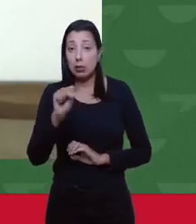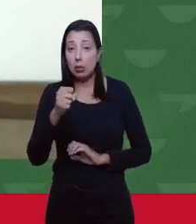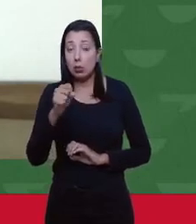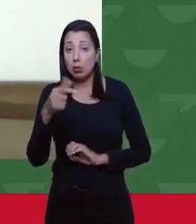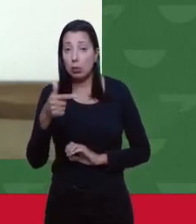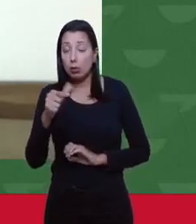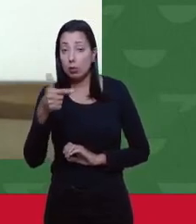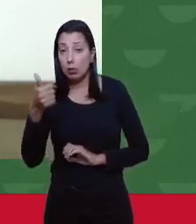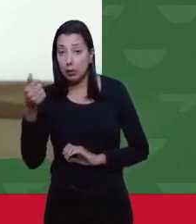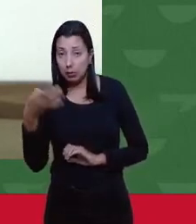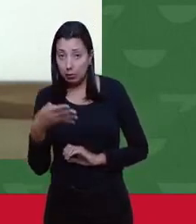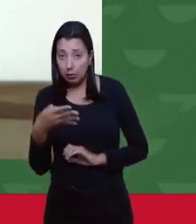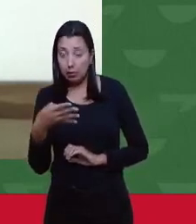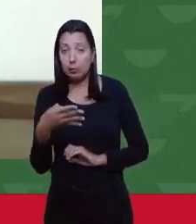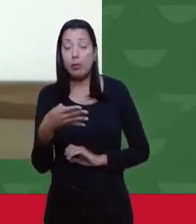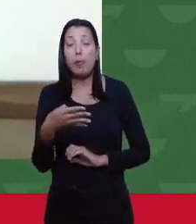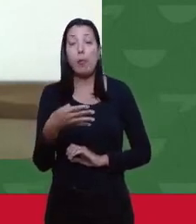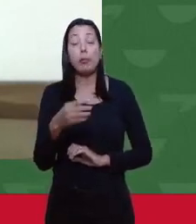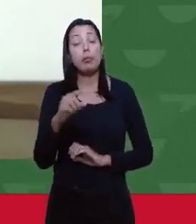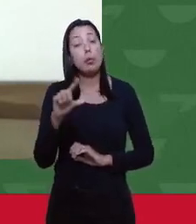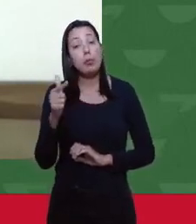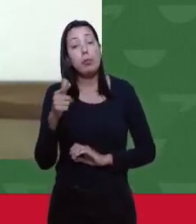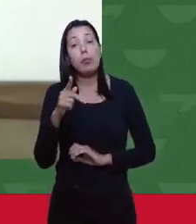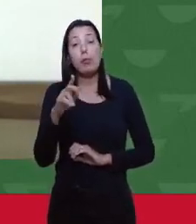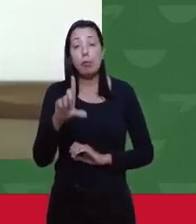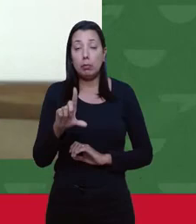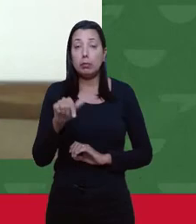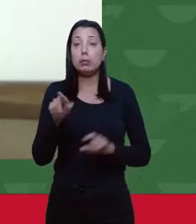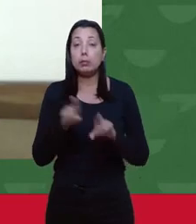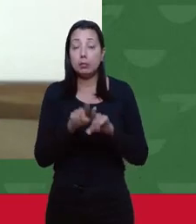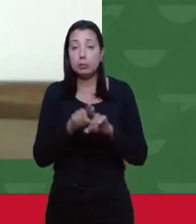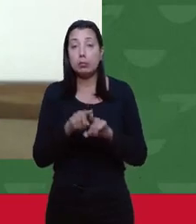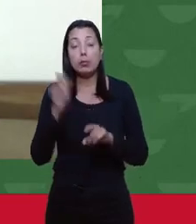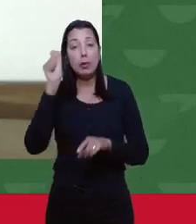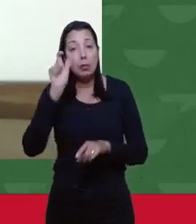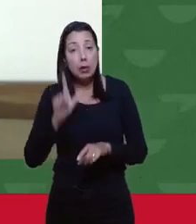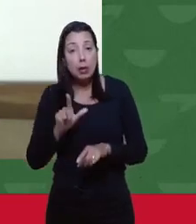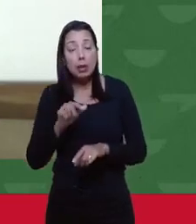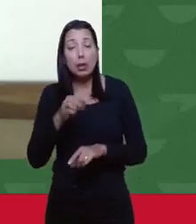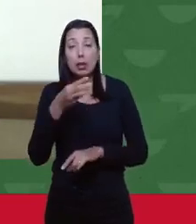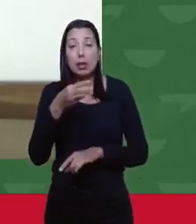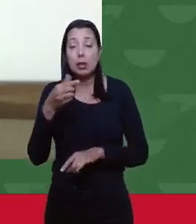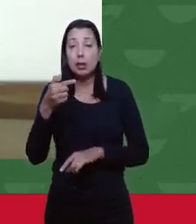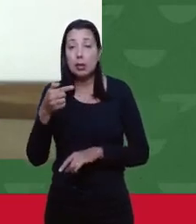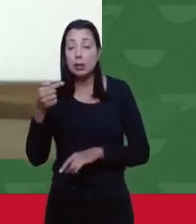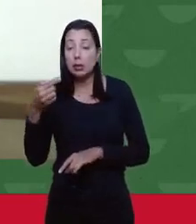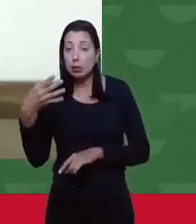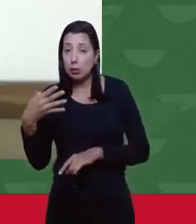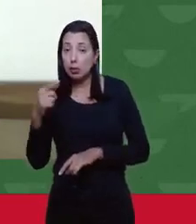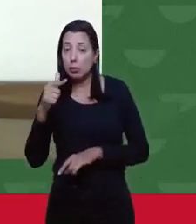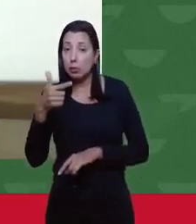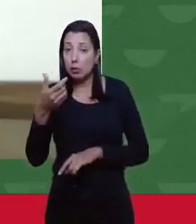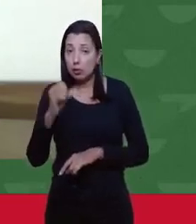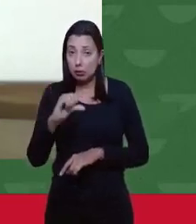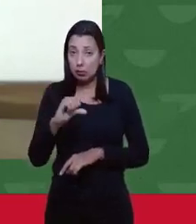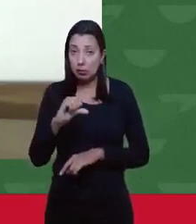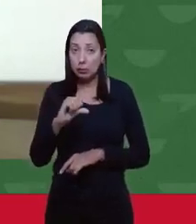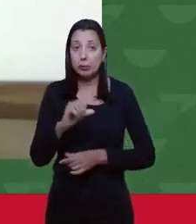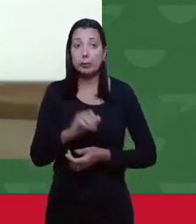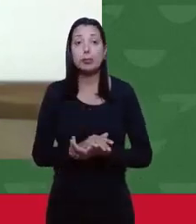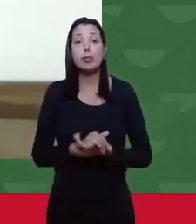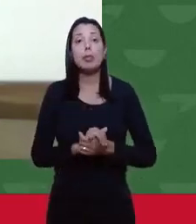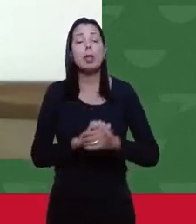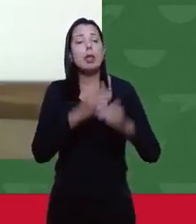7582 de 2014, e um outro PL também da Maria do Rosário, 3774 de 2019,